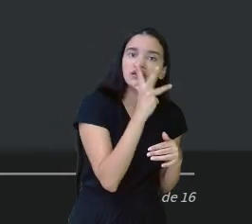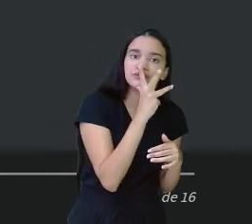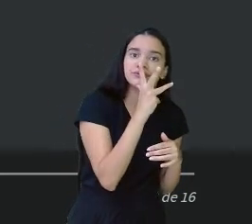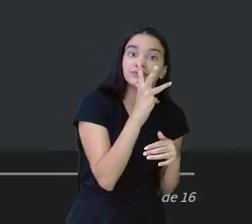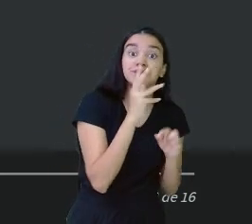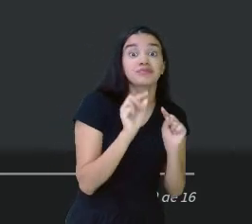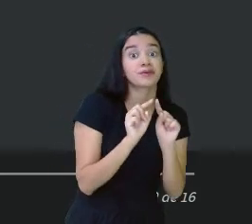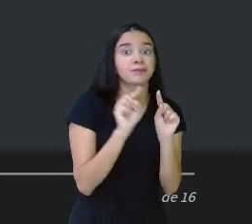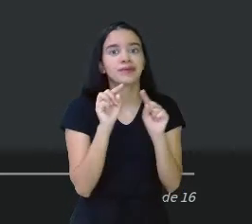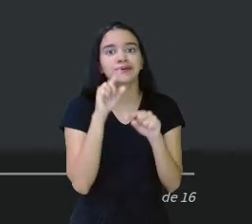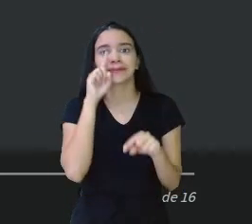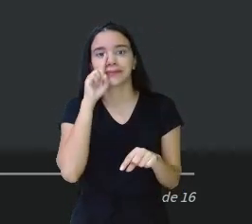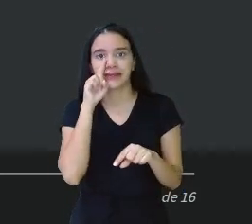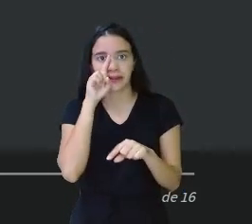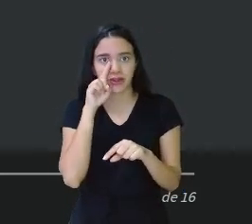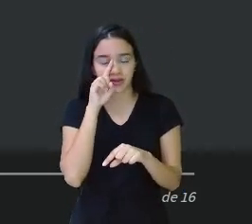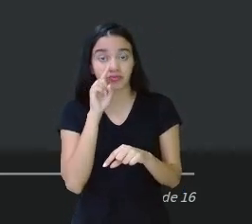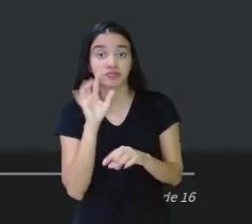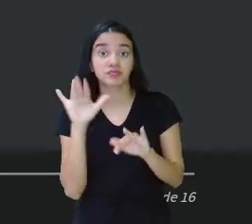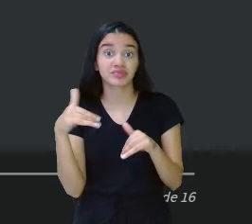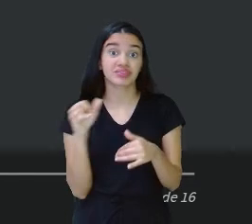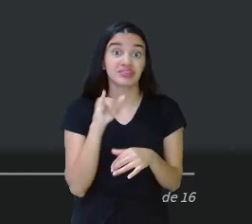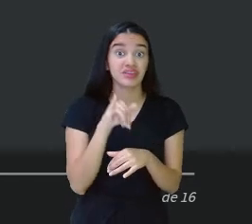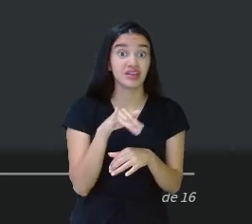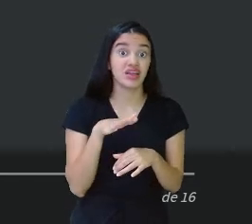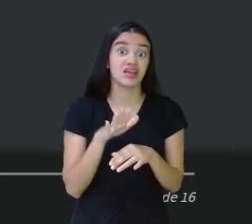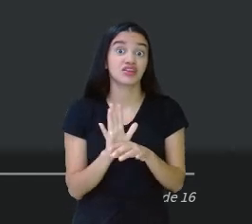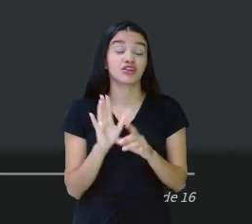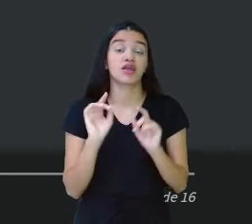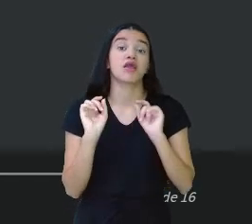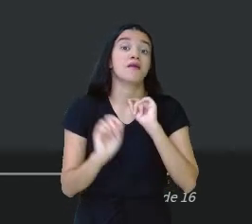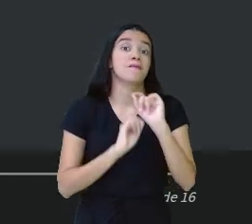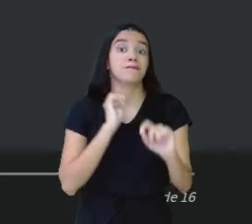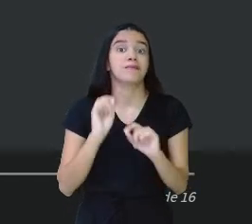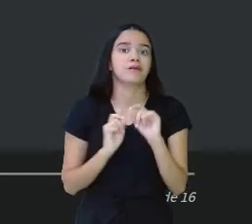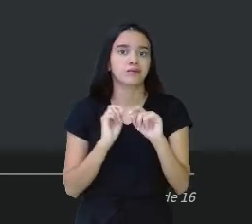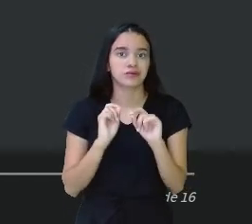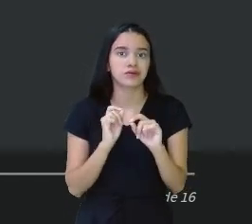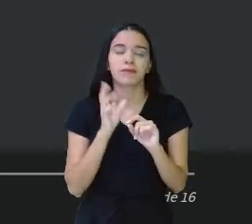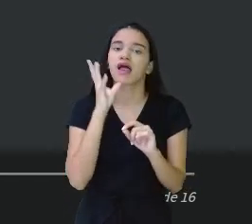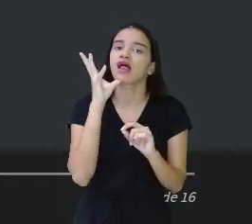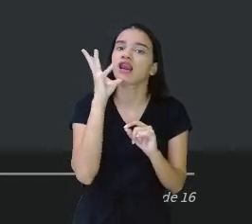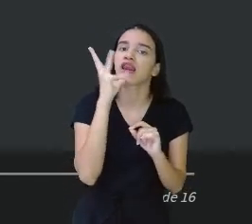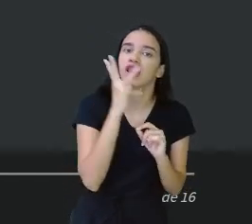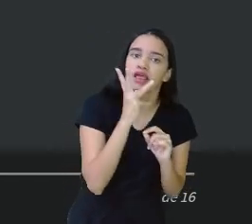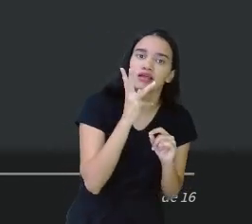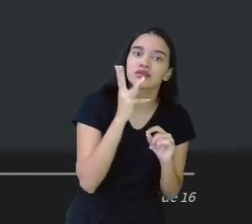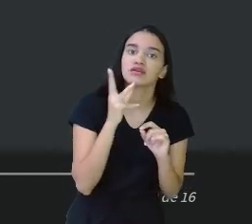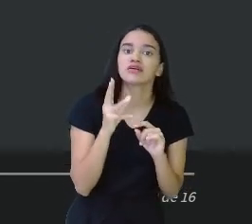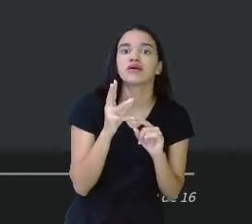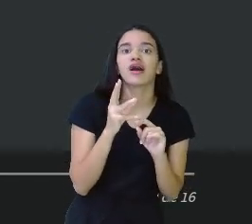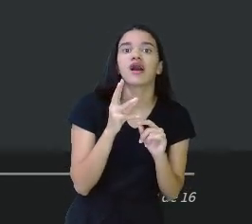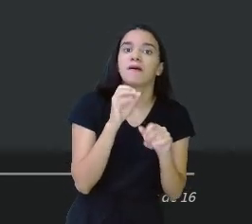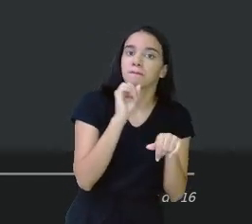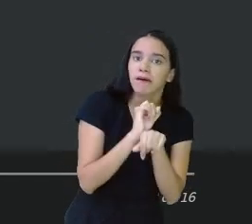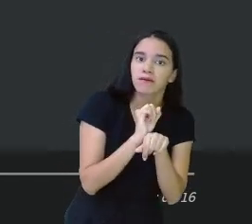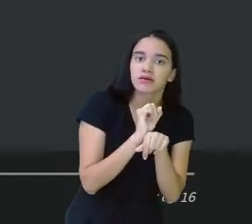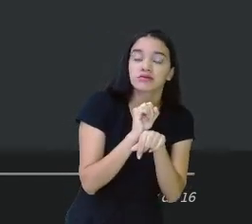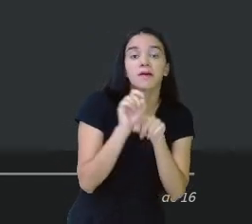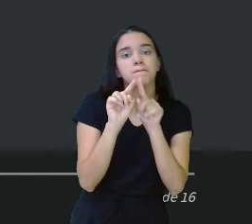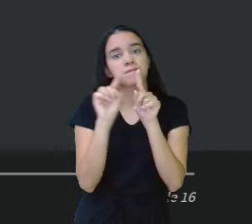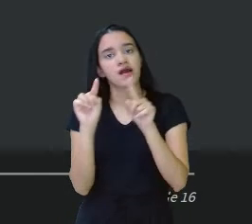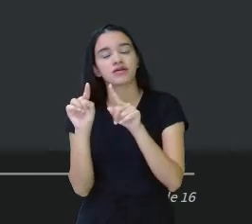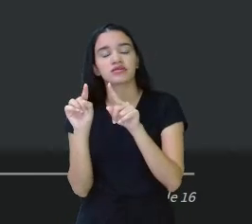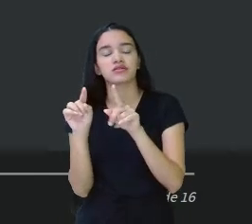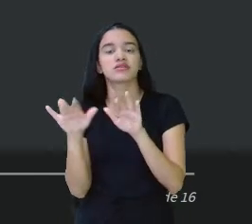mais perigosos. Então, se eu der essa pausa para dar uma ênfase na leitura, lentos, mais perigosos, estou dizendo